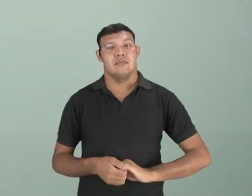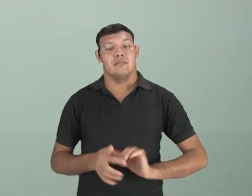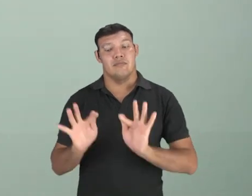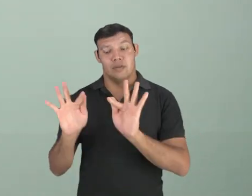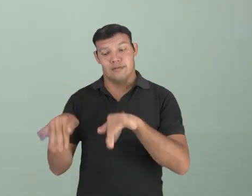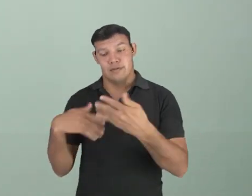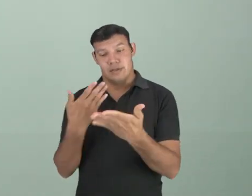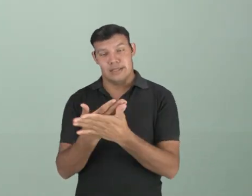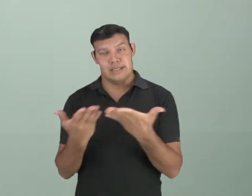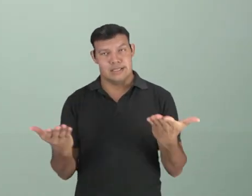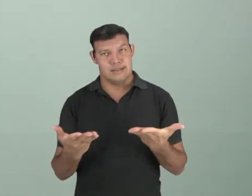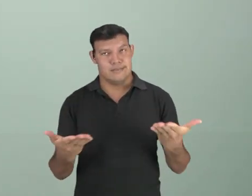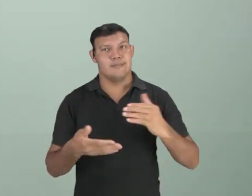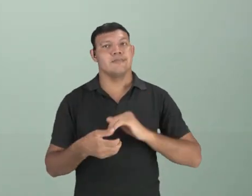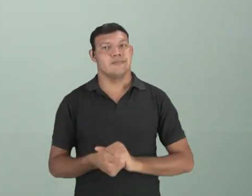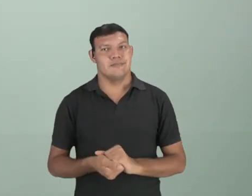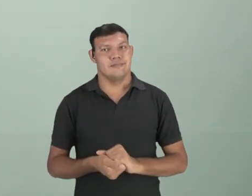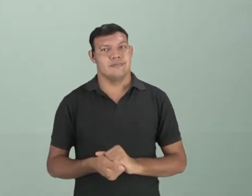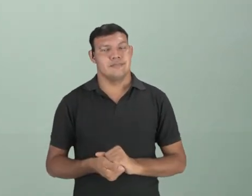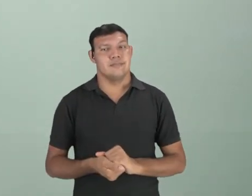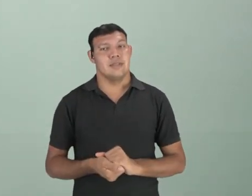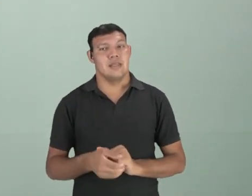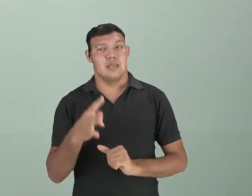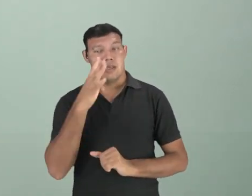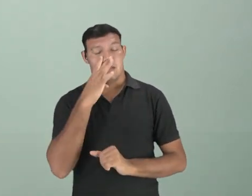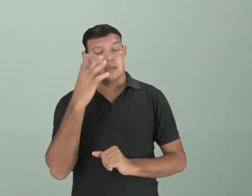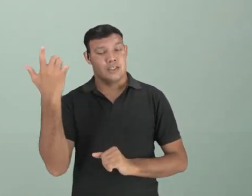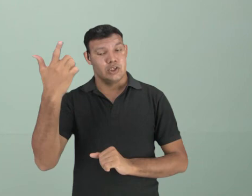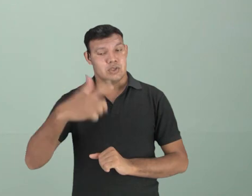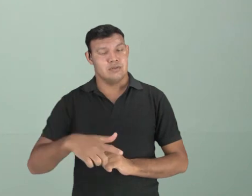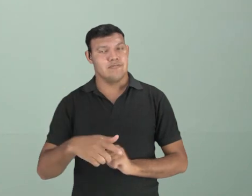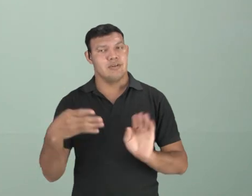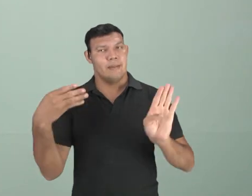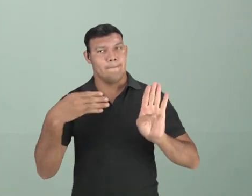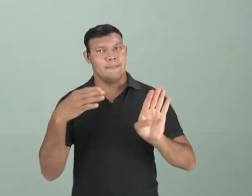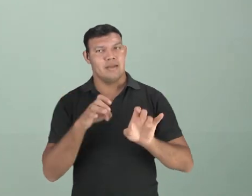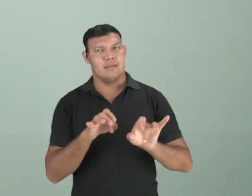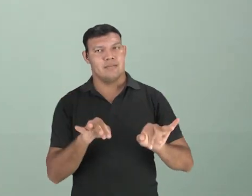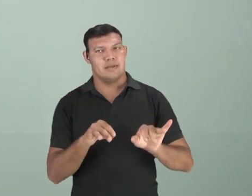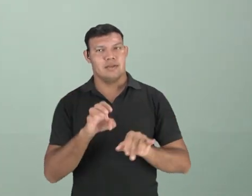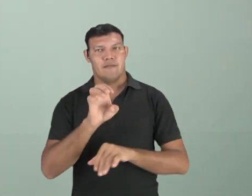Essa foi a nossa aula de hoje. Para rever essa aula, acesse